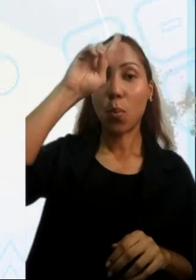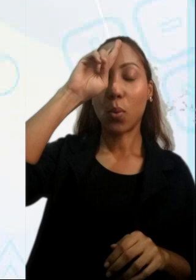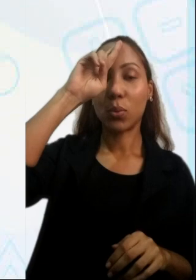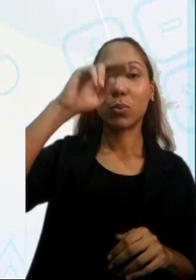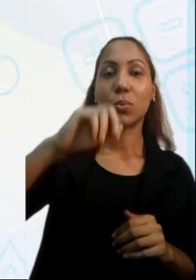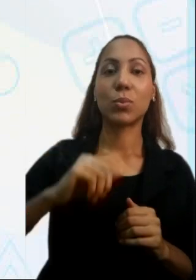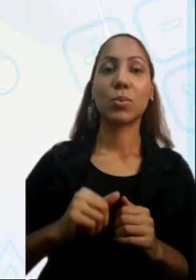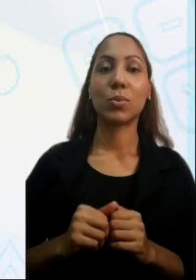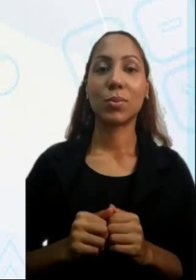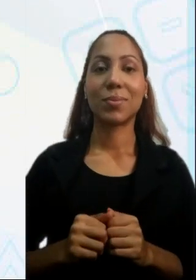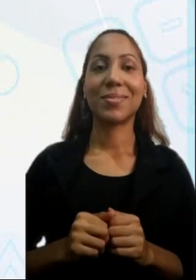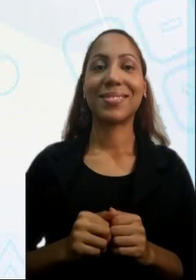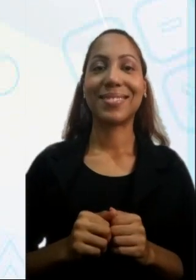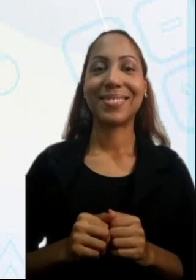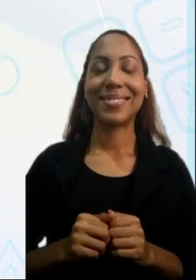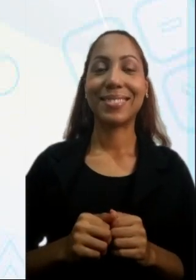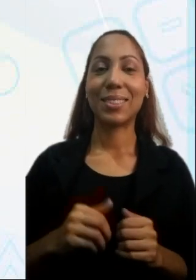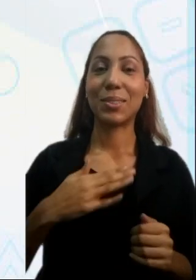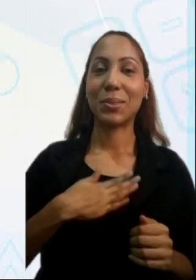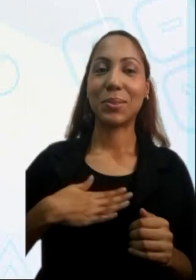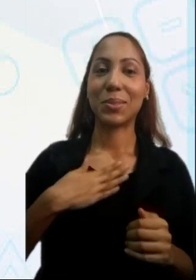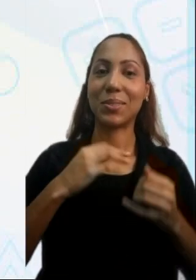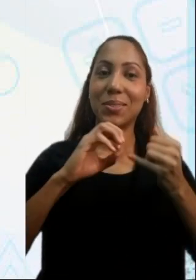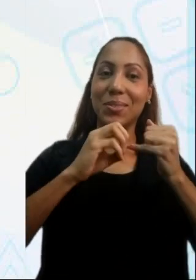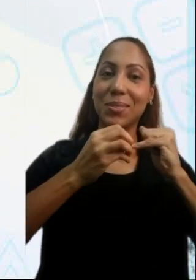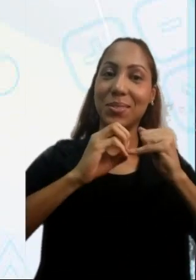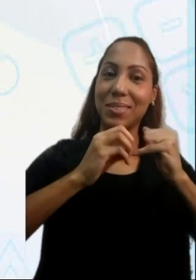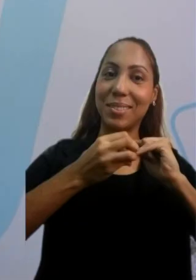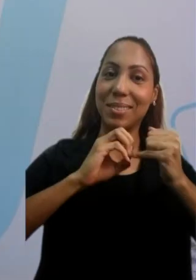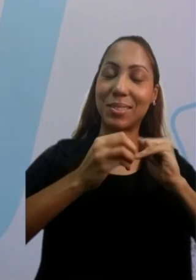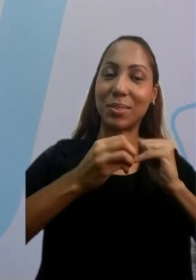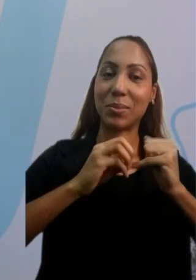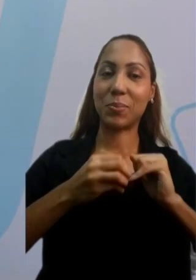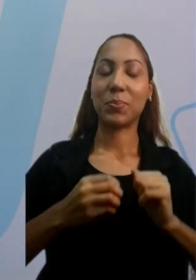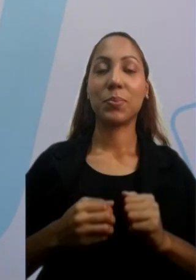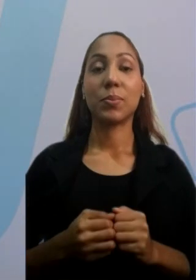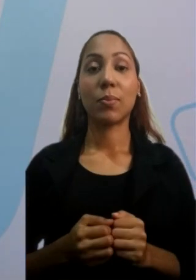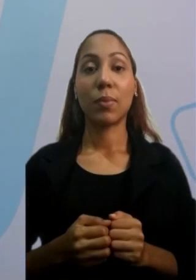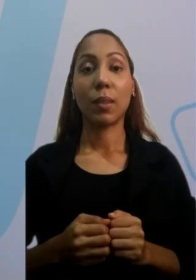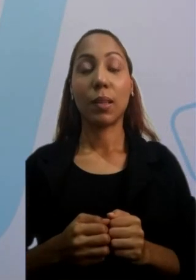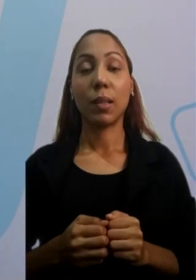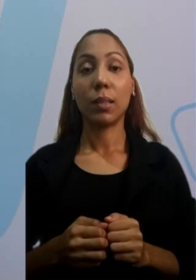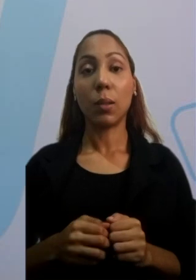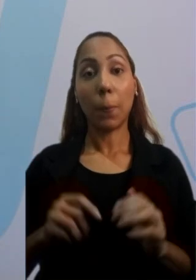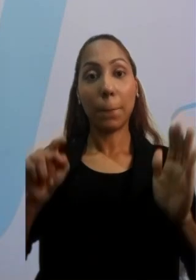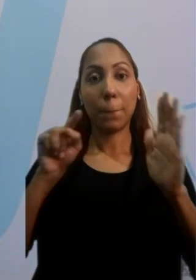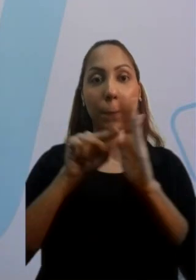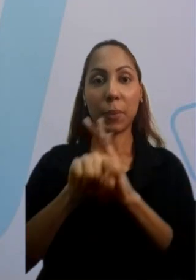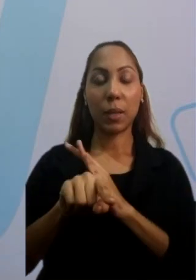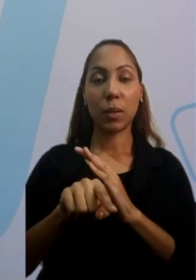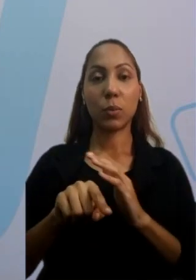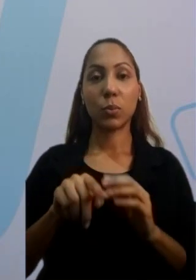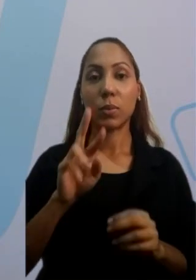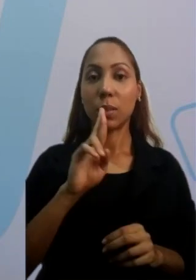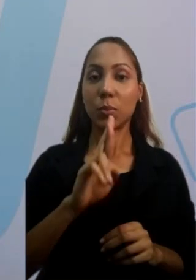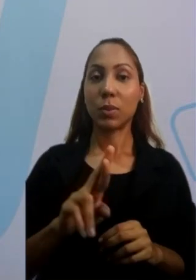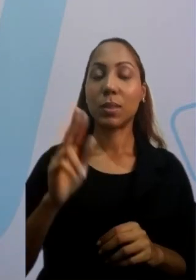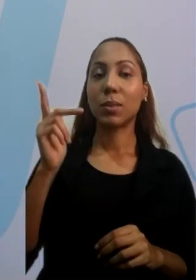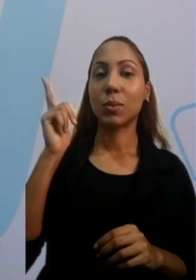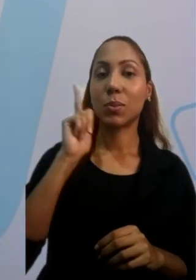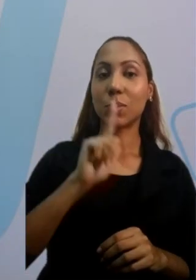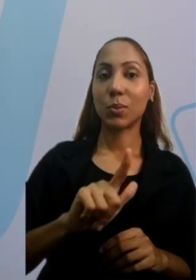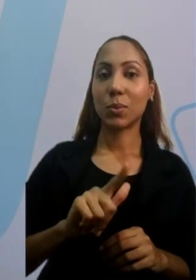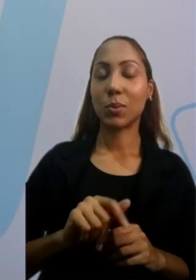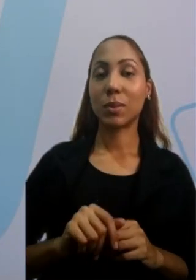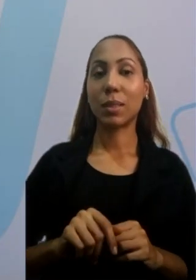nosso velho e bom feijão. Então, a gente consegue responder essas perguntas analisando, lendo